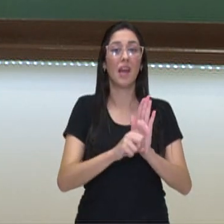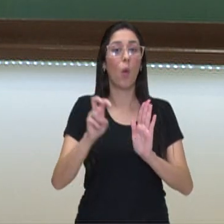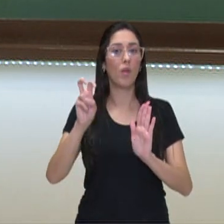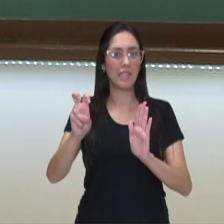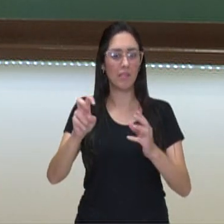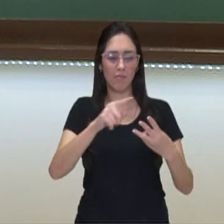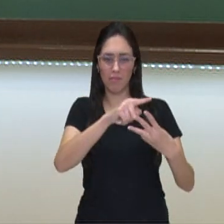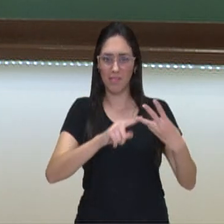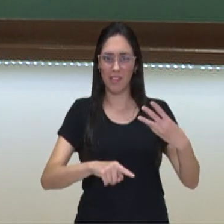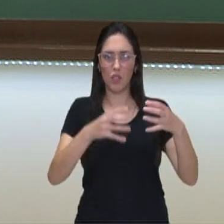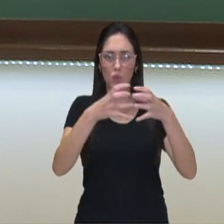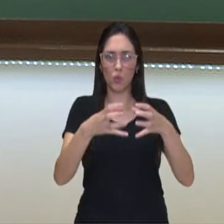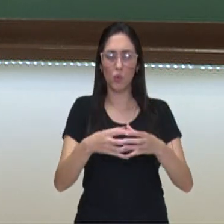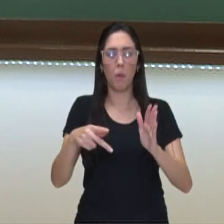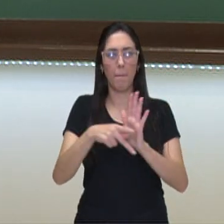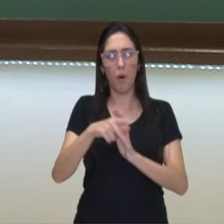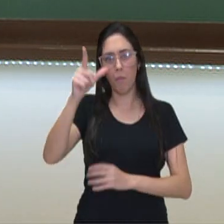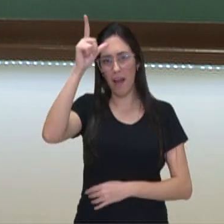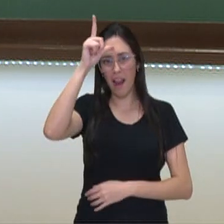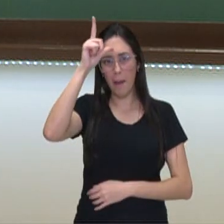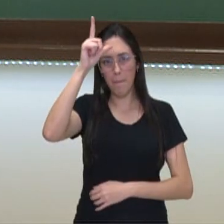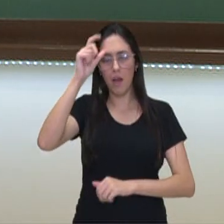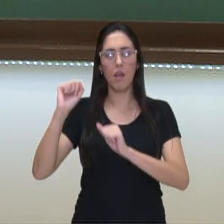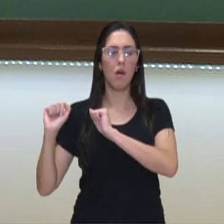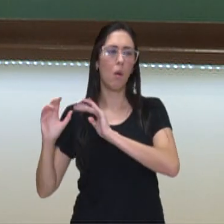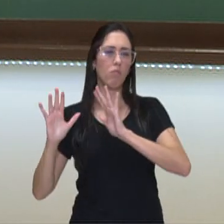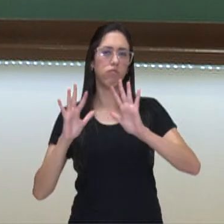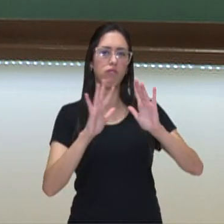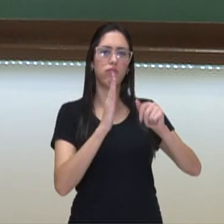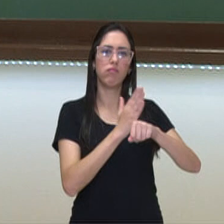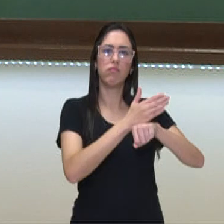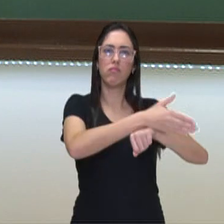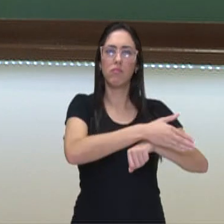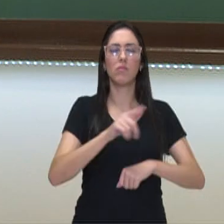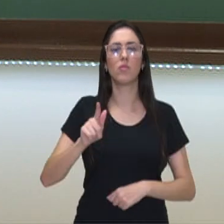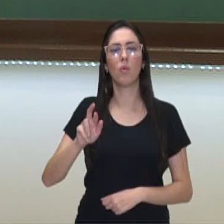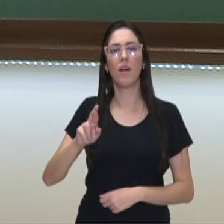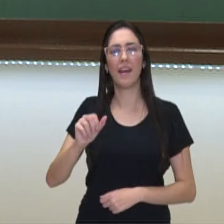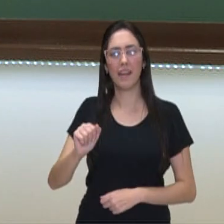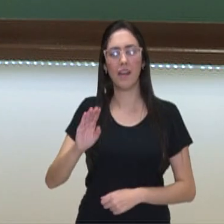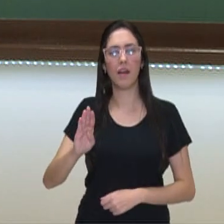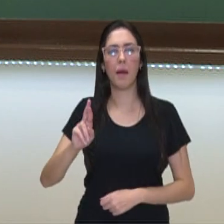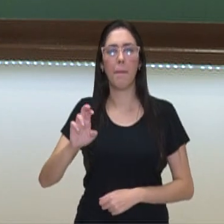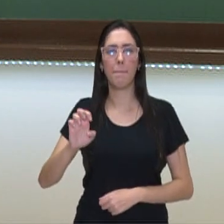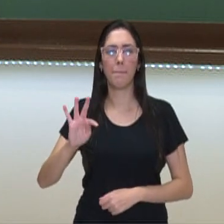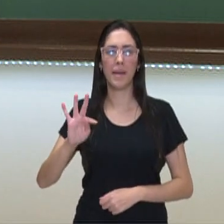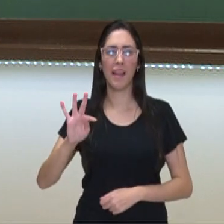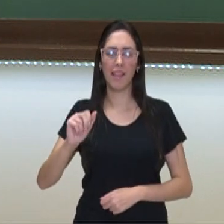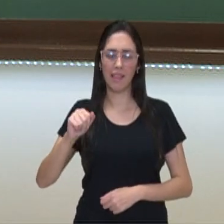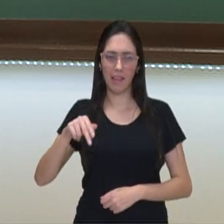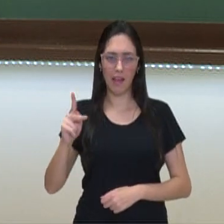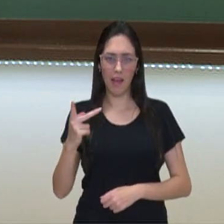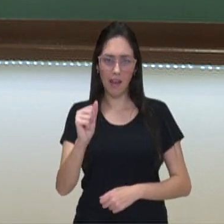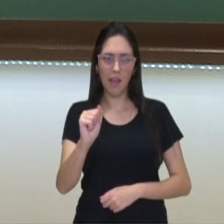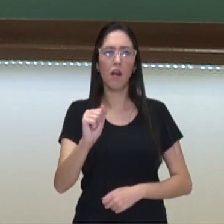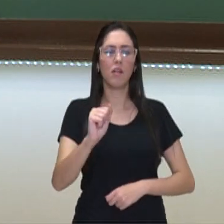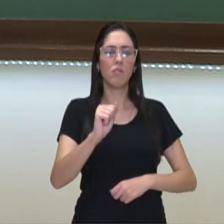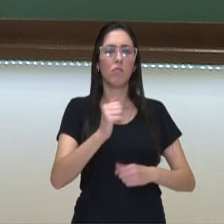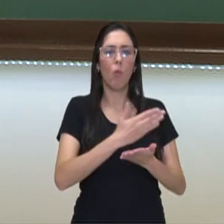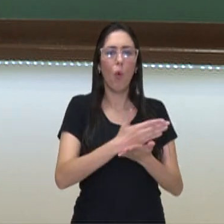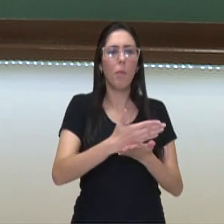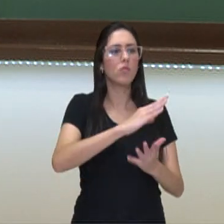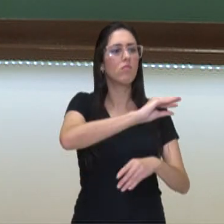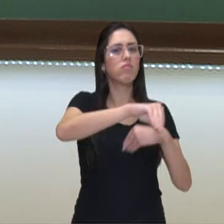tribos germânicas invadiram a Grã-Bretanha e levaram, consigo os seus dialetos. E aí